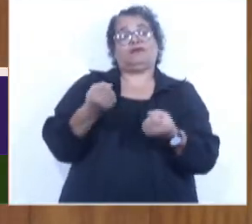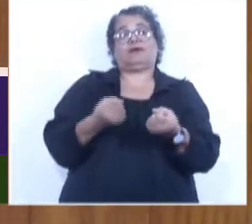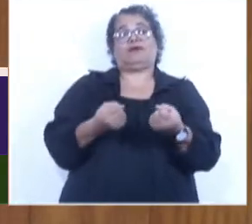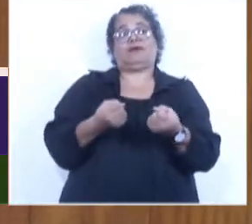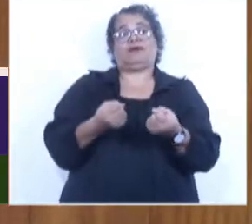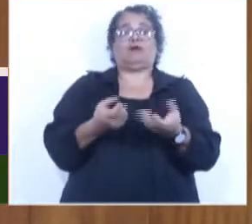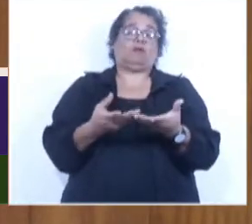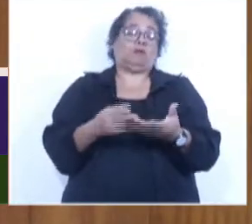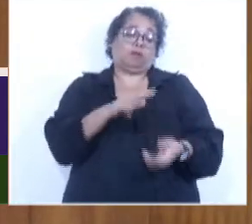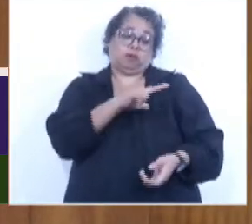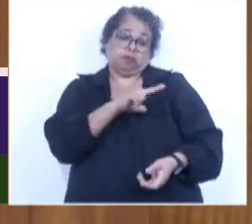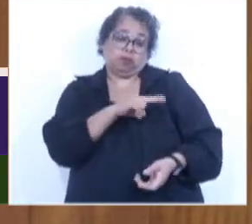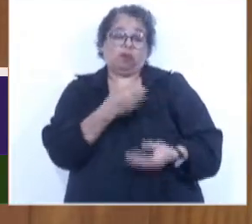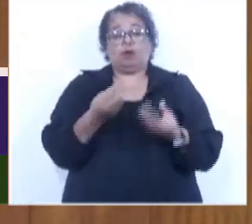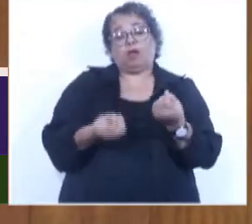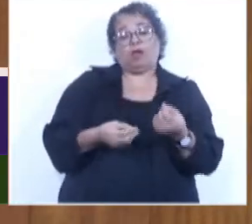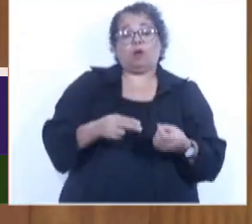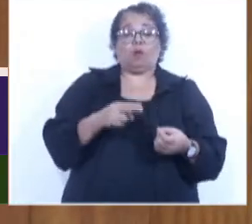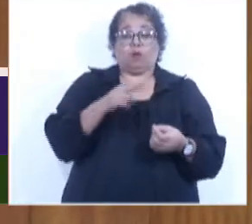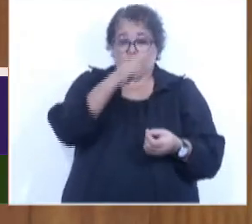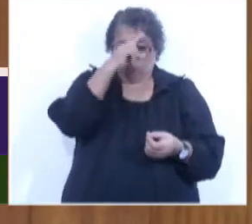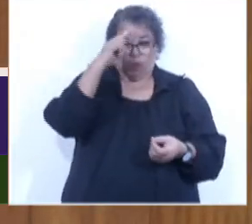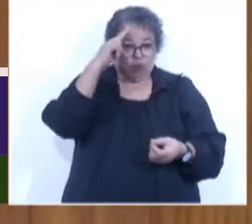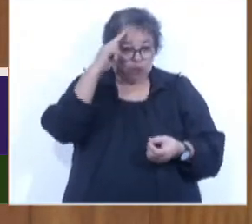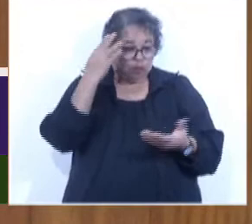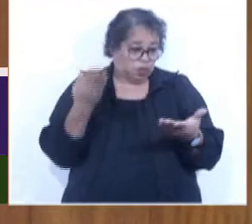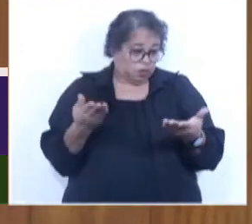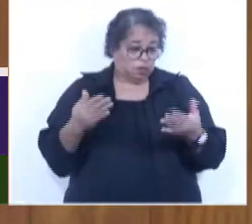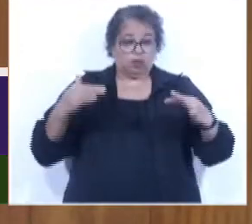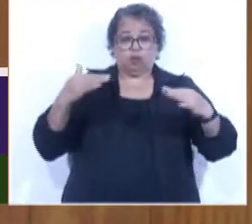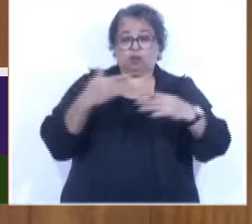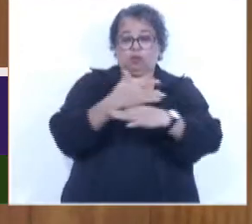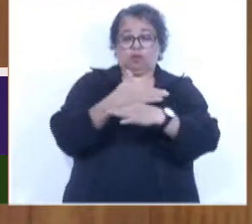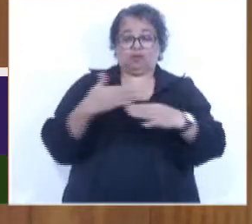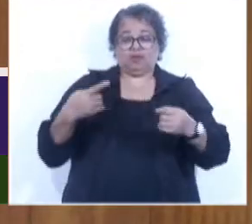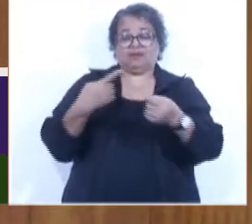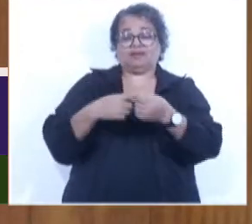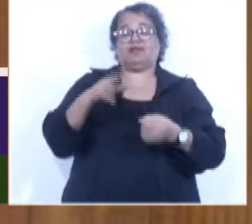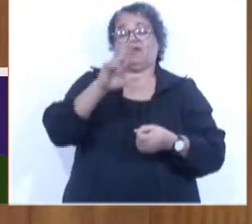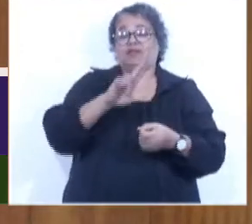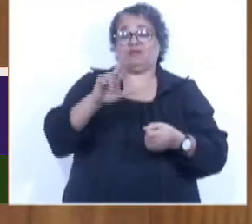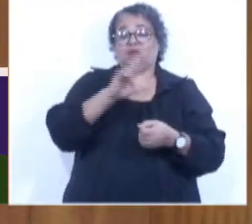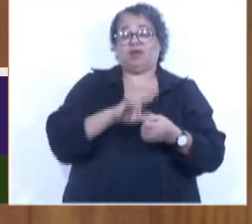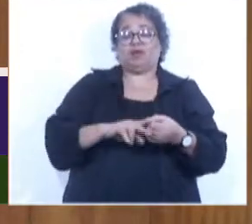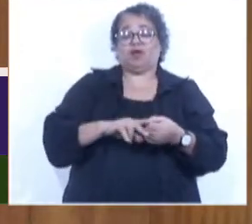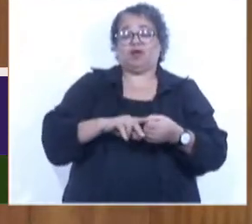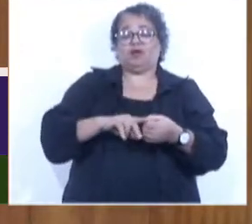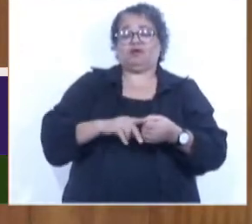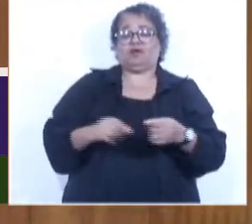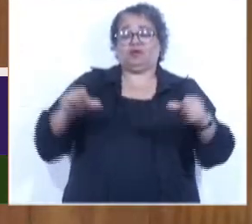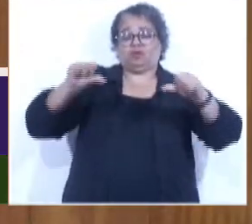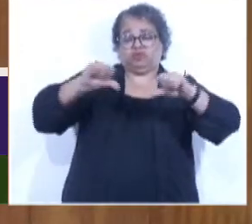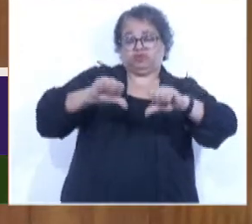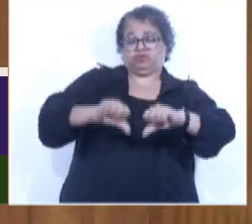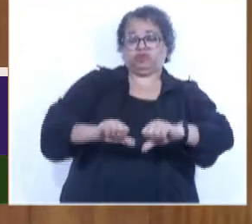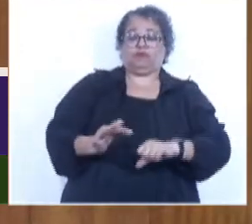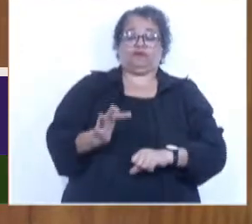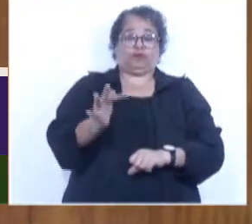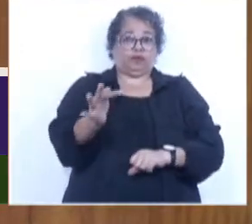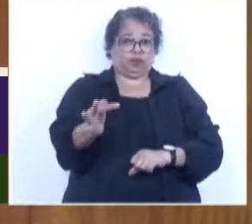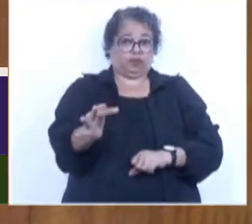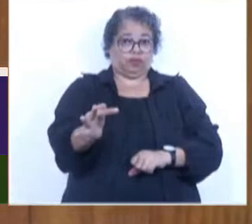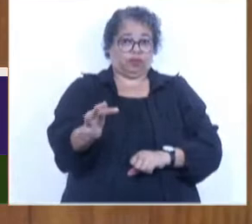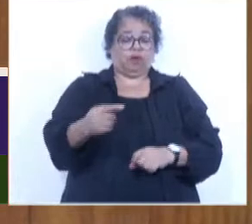alternativo seja de veículos próprios o trânsito Uberlândia vai virar um caos ou já começou a virar um caos a política